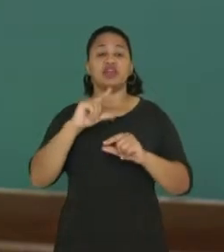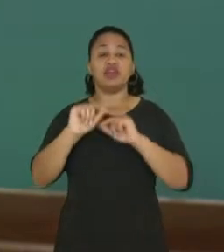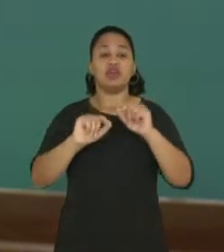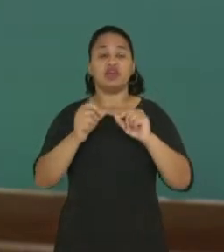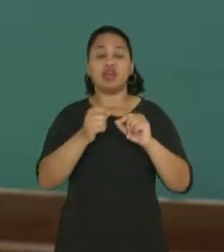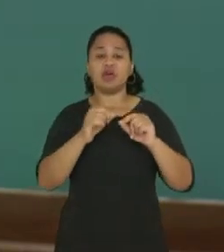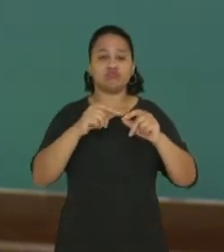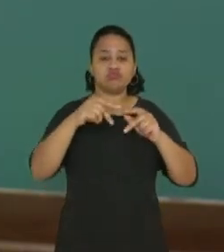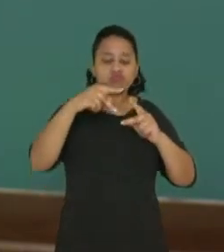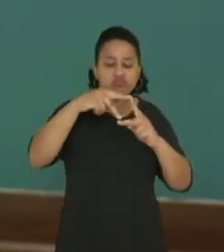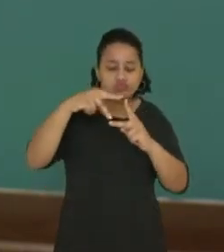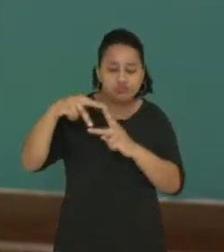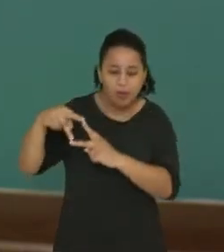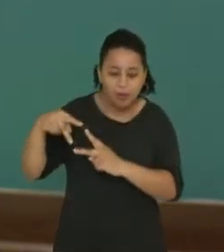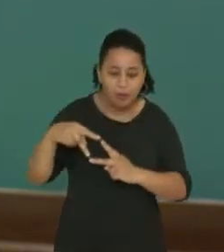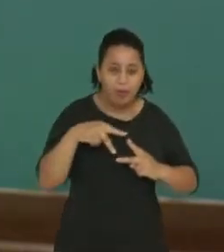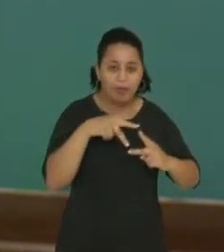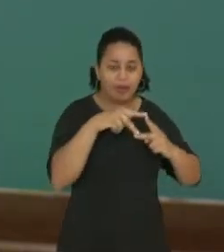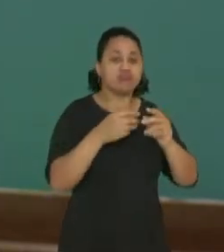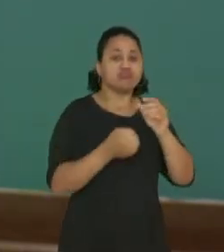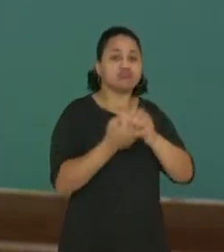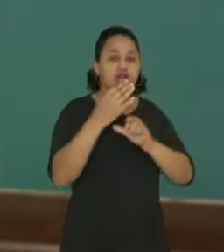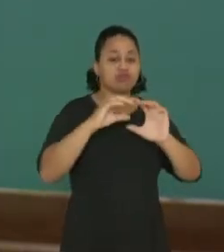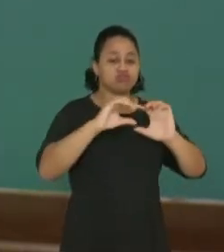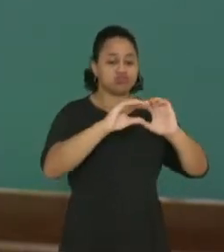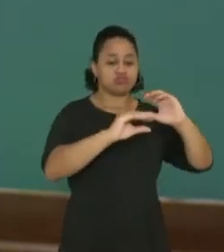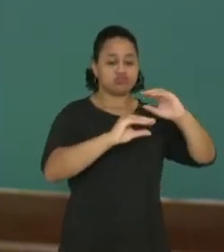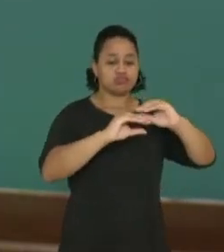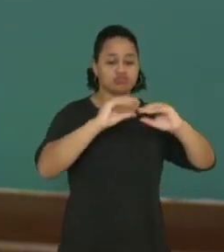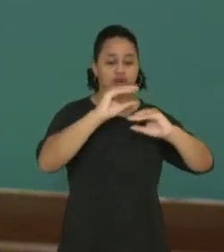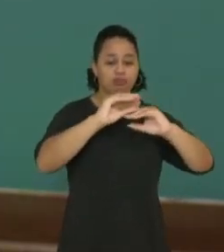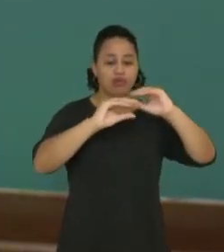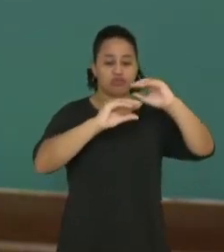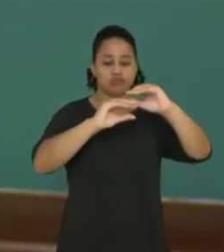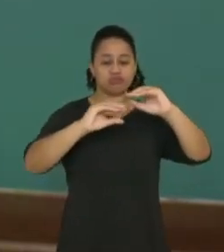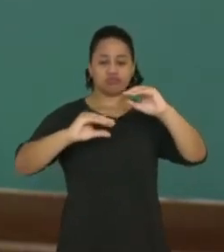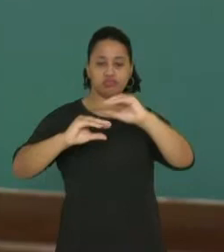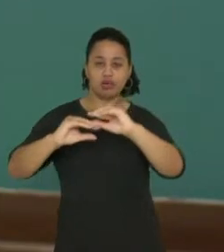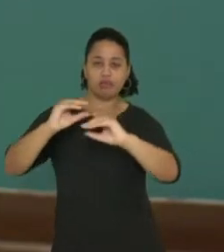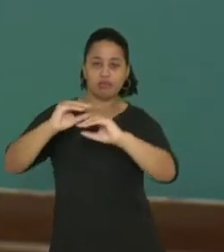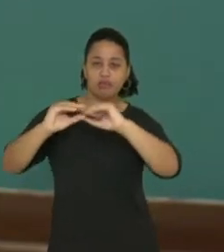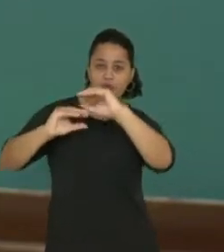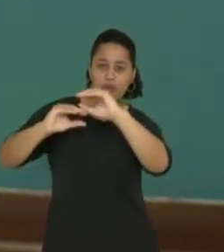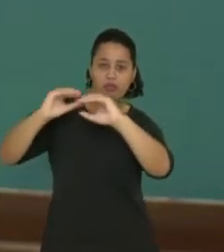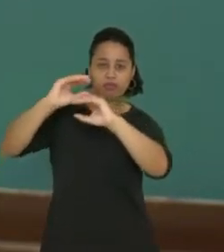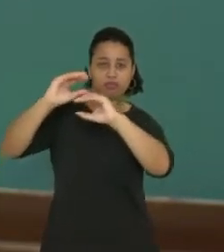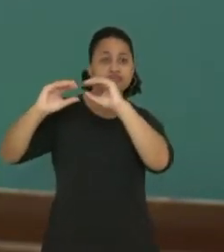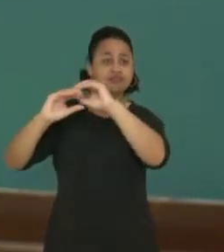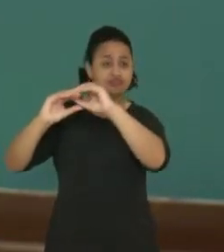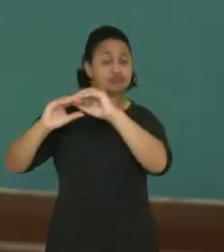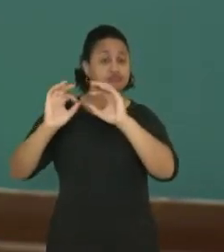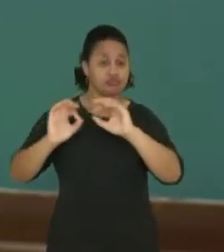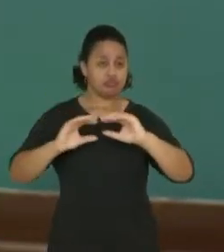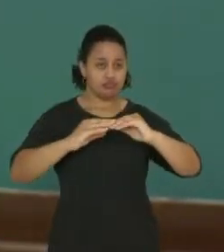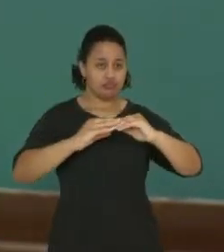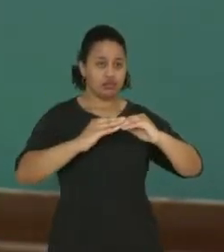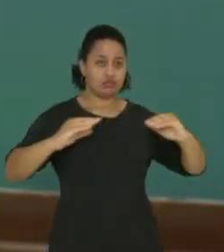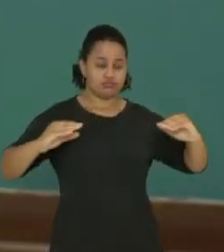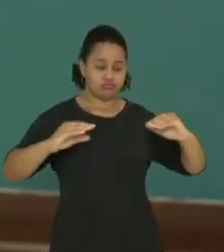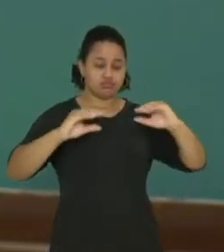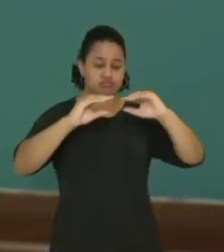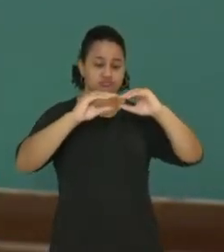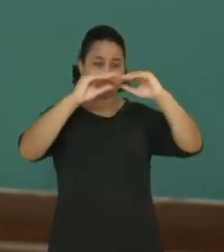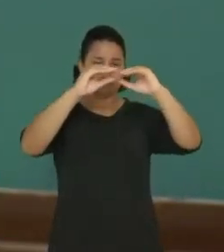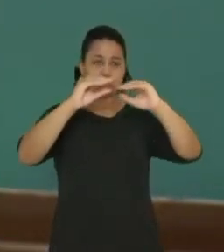alguns cubinhos que formam ele. Então, se a gente vai juntando aqui, ó, uma camada com alguns cubinhos, duas camadas com alguns